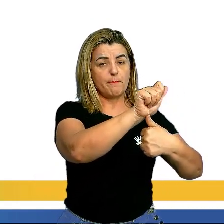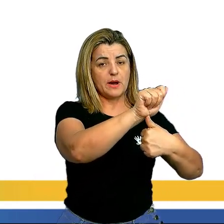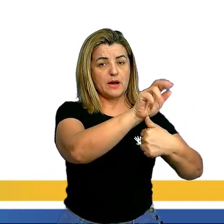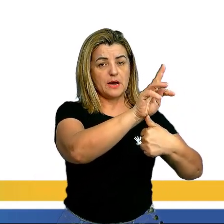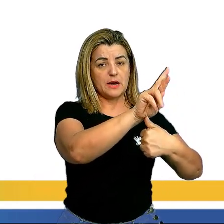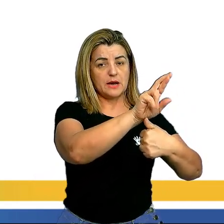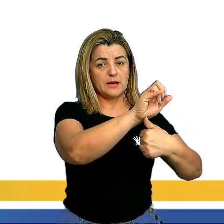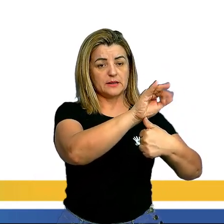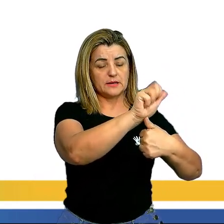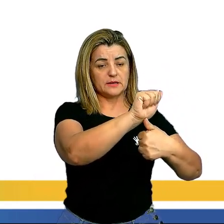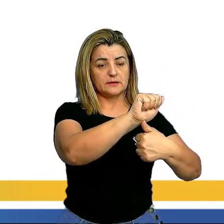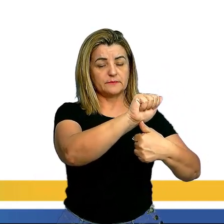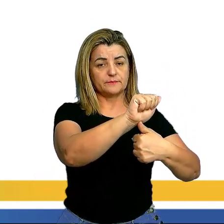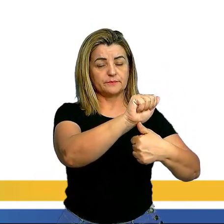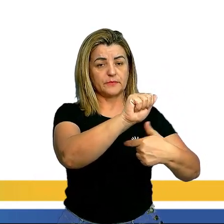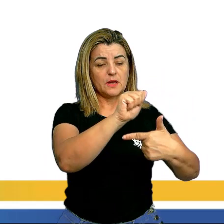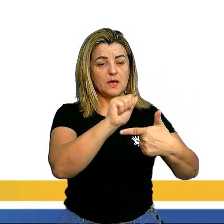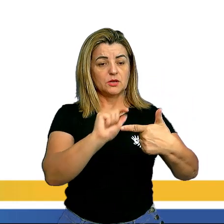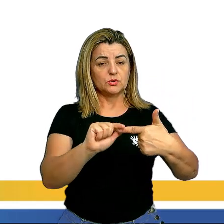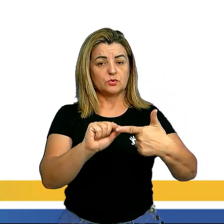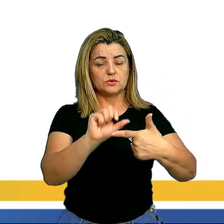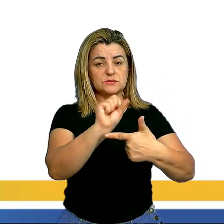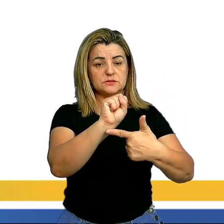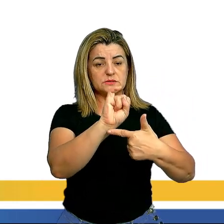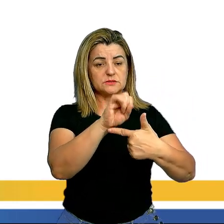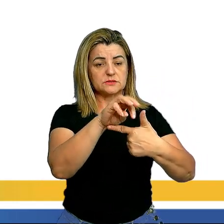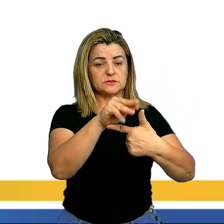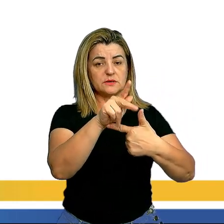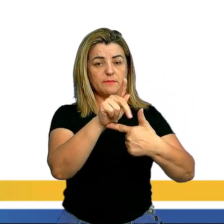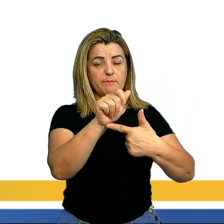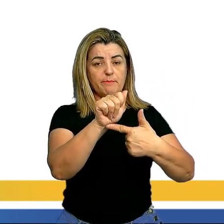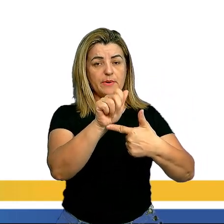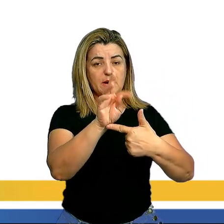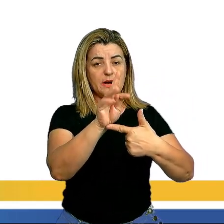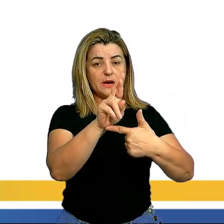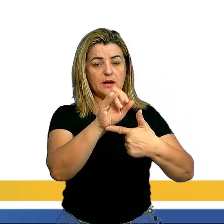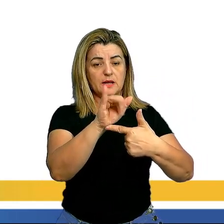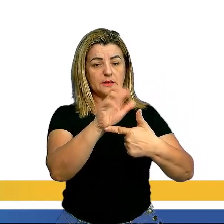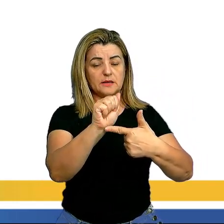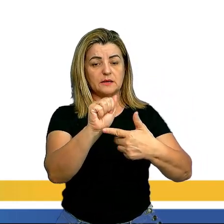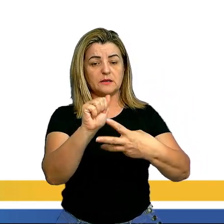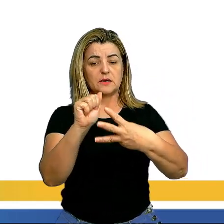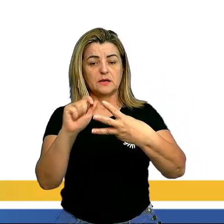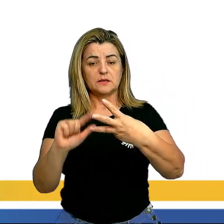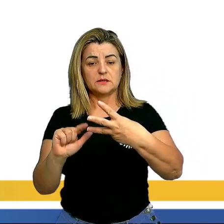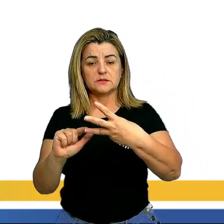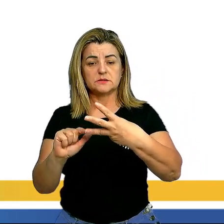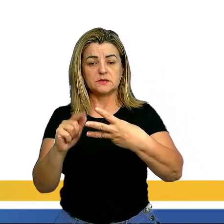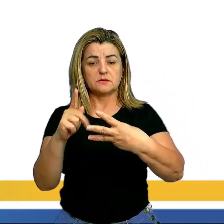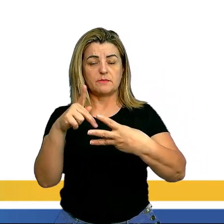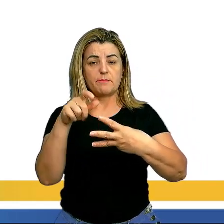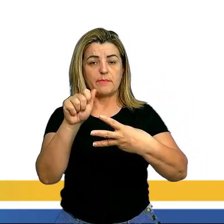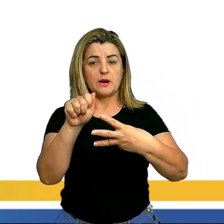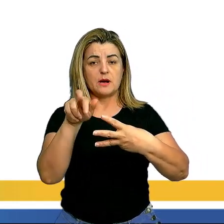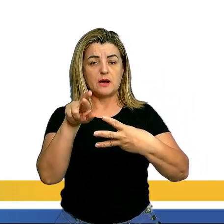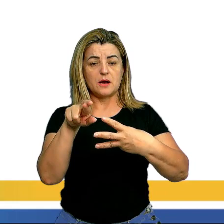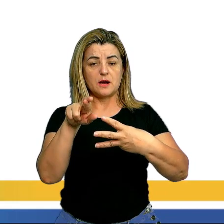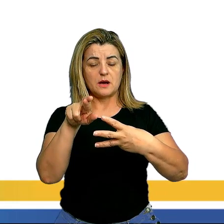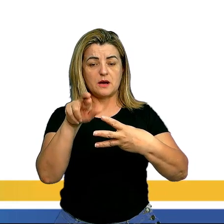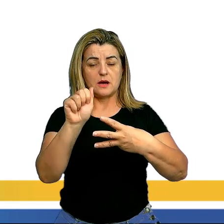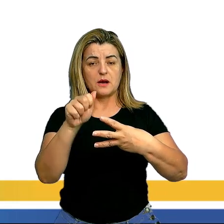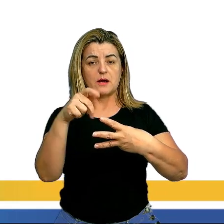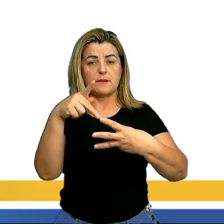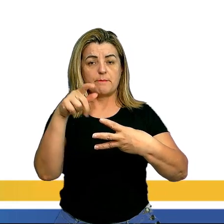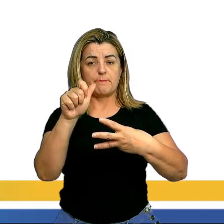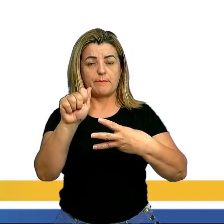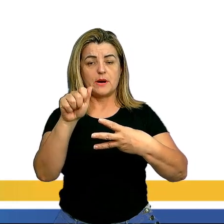simpátrica e parapátrica. A gente vai falar aí de cada uma delas, tá certo? A primeira, pessoal,